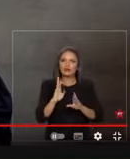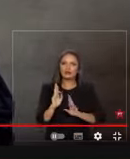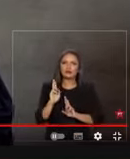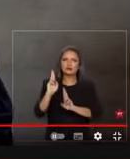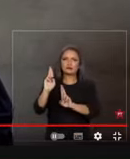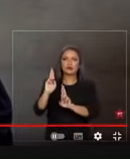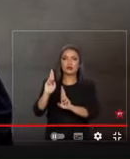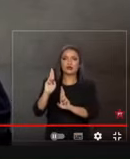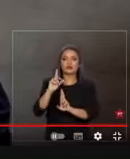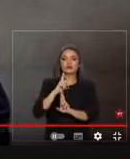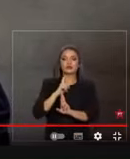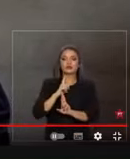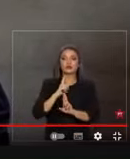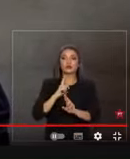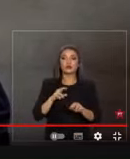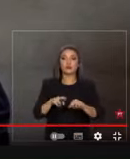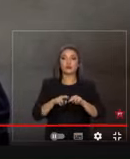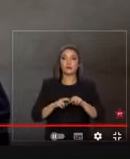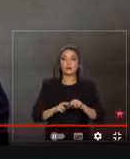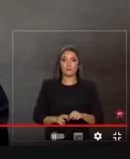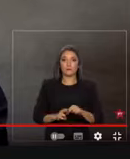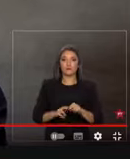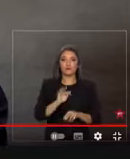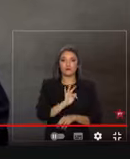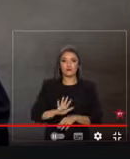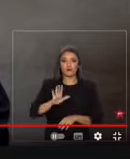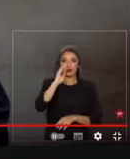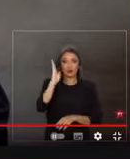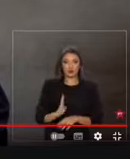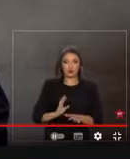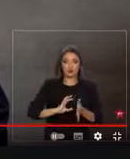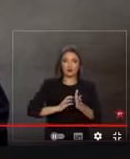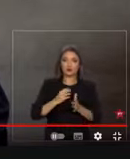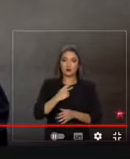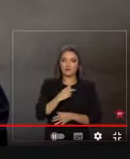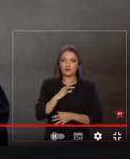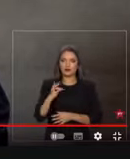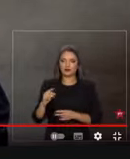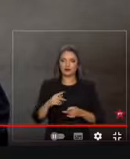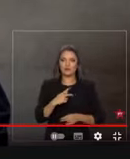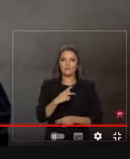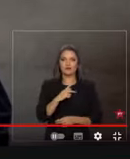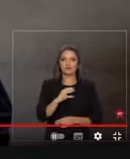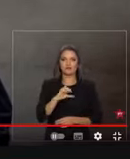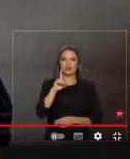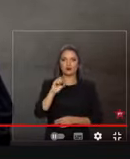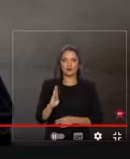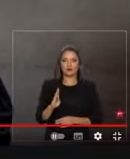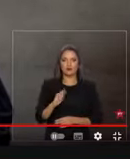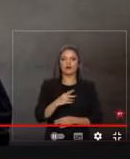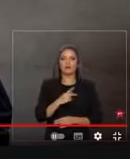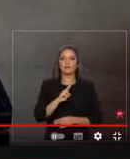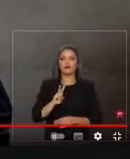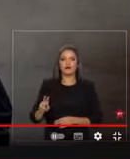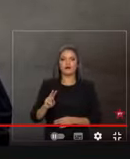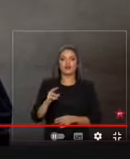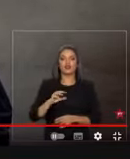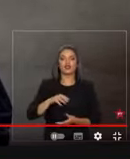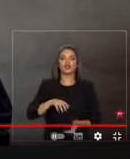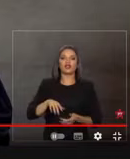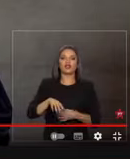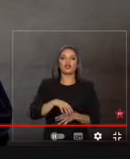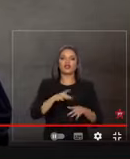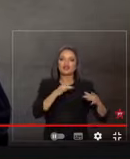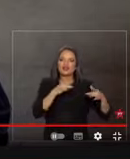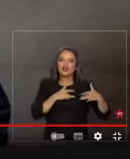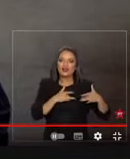formada por Federação Brasil, PT, PCdoB, PV, Solidariedade, Federação PSOL